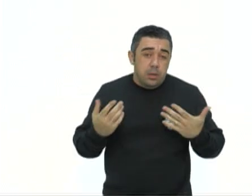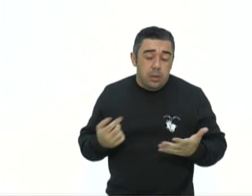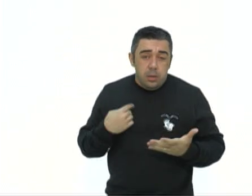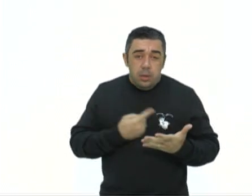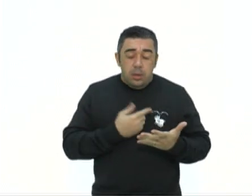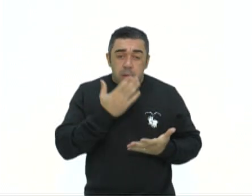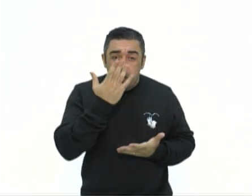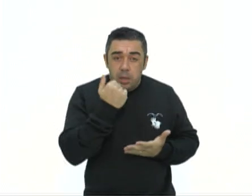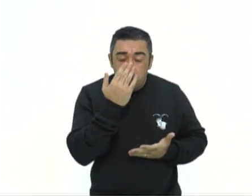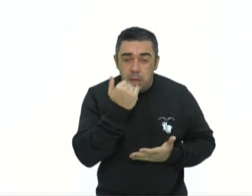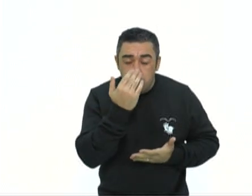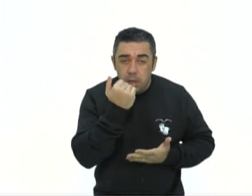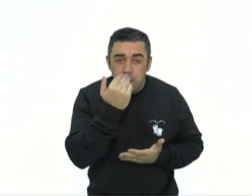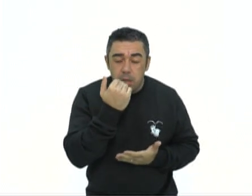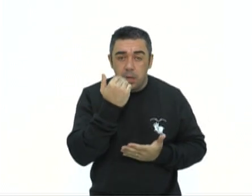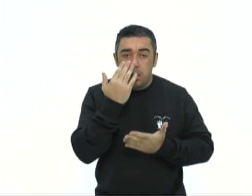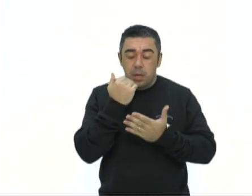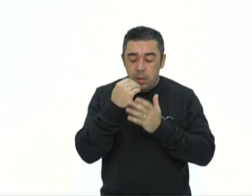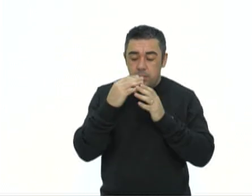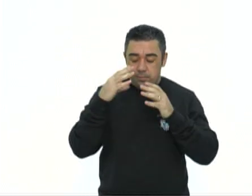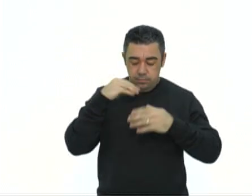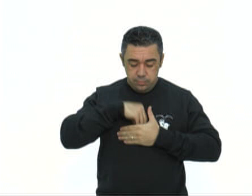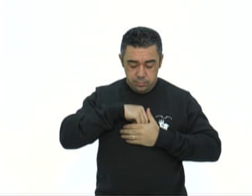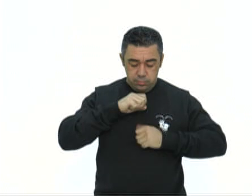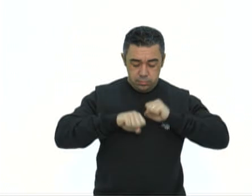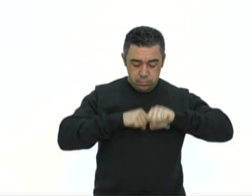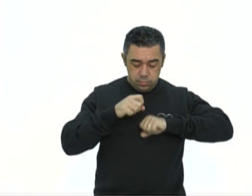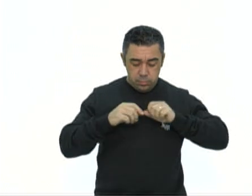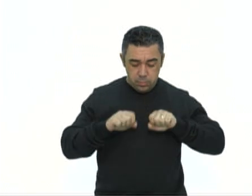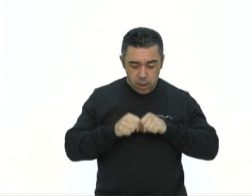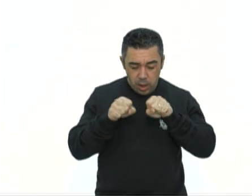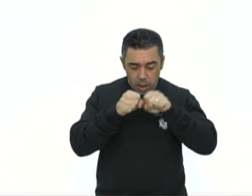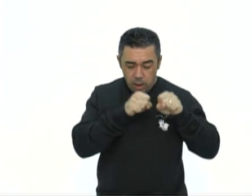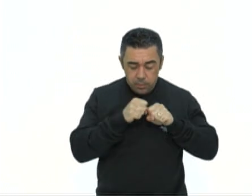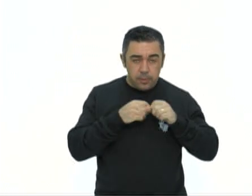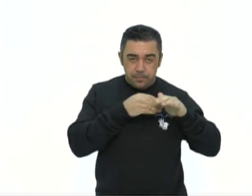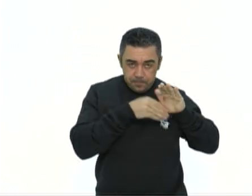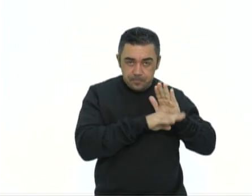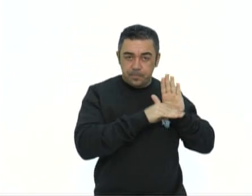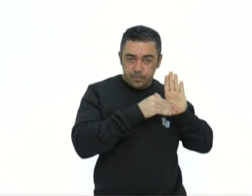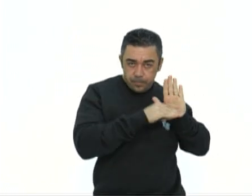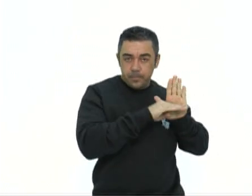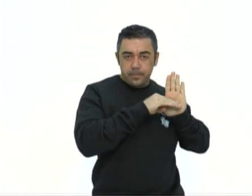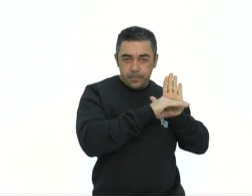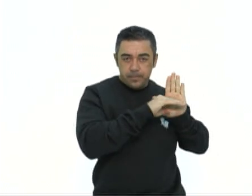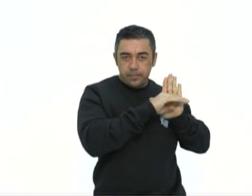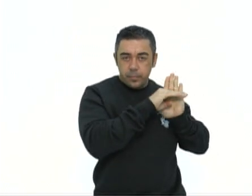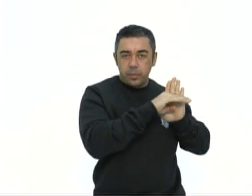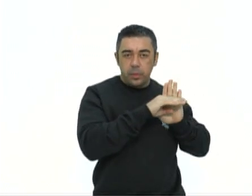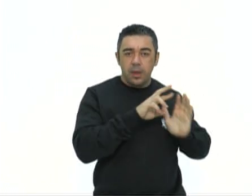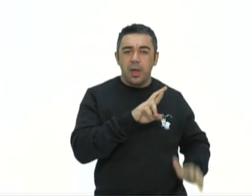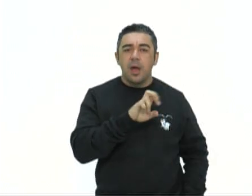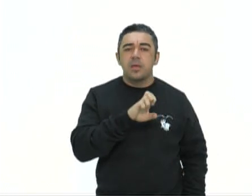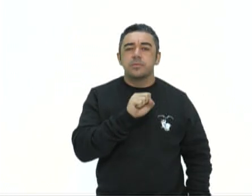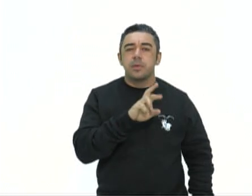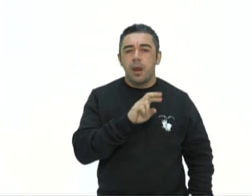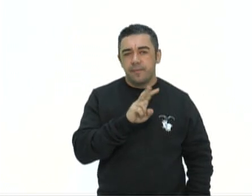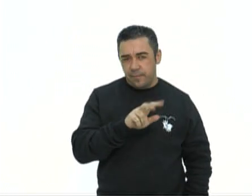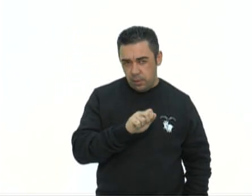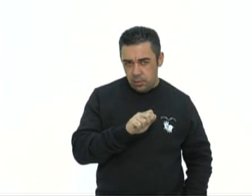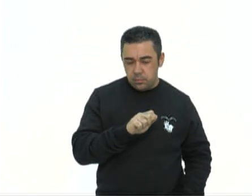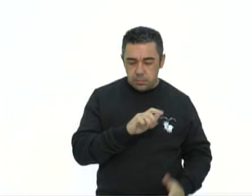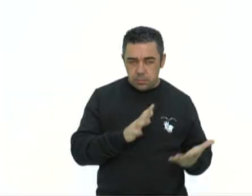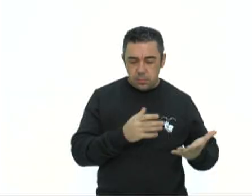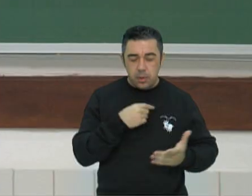o alimento, né, ele vai deixando reservas, e essas reservas vão ficando, entre outras partes, no tecido adiposo,